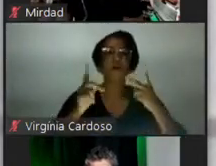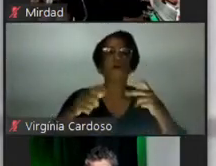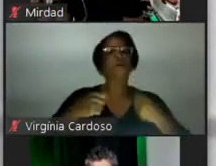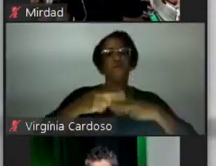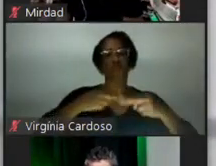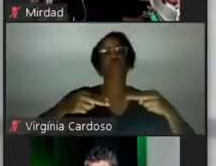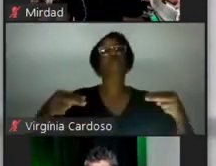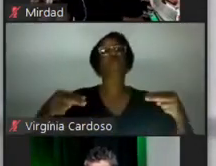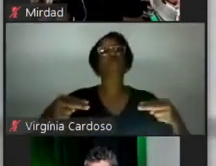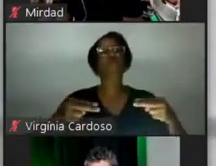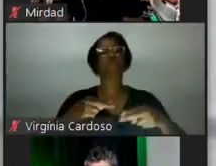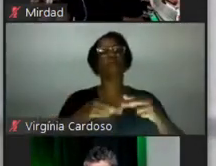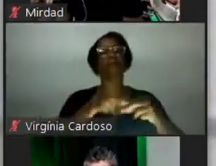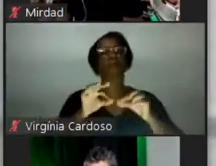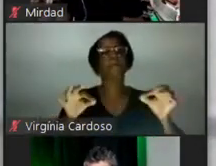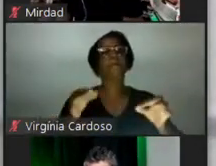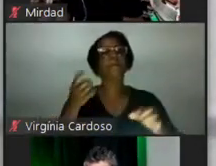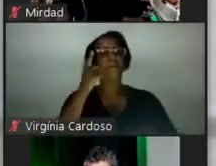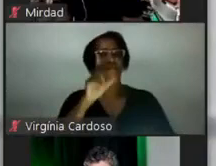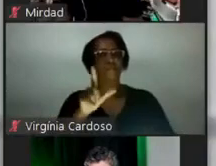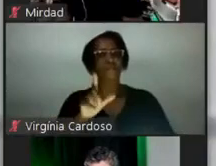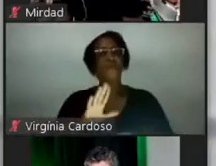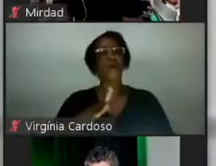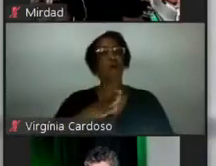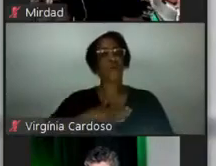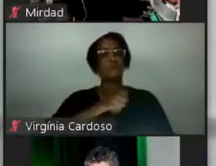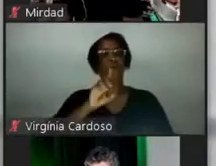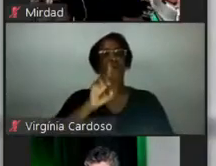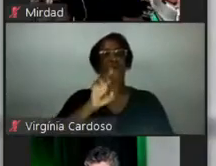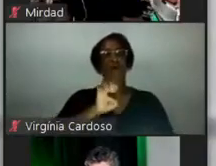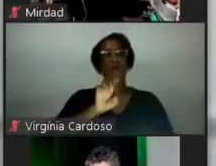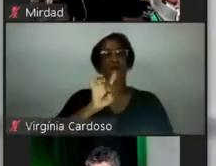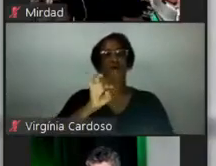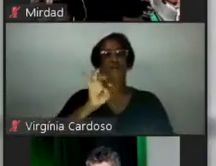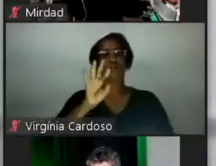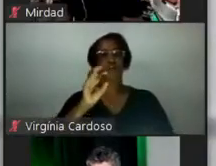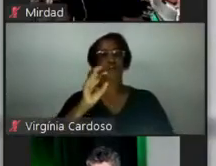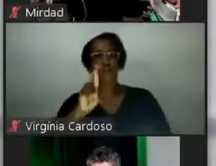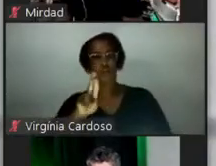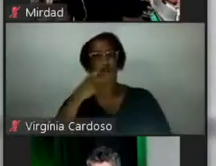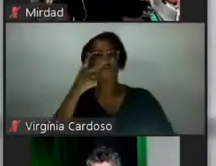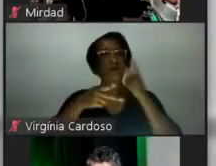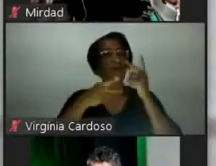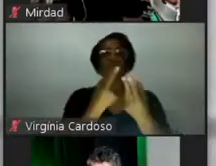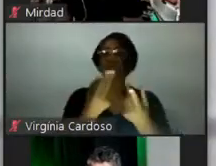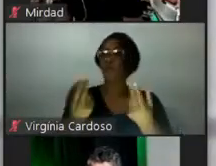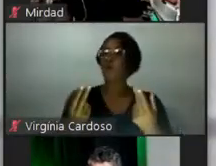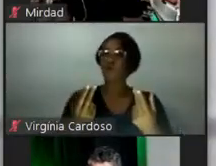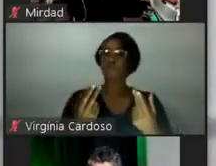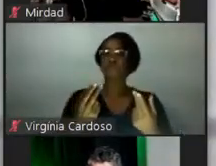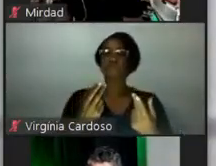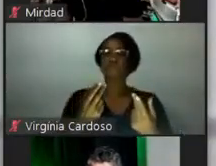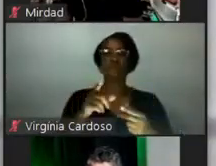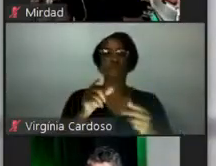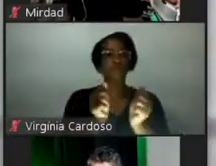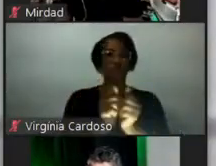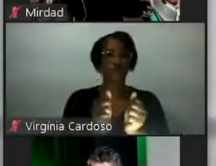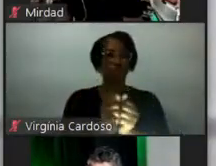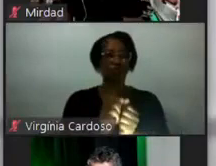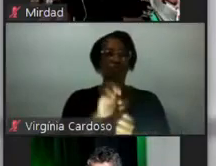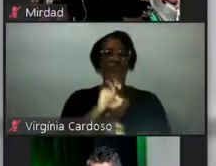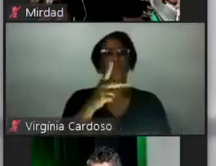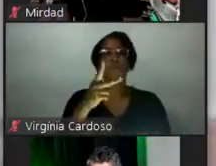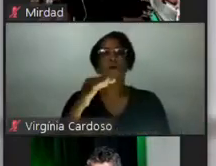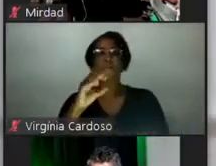Mello, dizia a mesma coisa. Ele dizia assim: pô, Cida, tu junta o épico e o lírico num